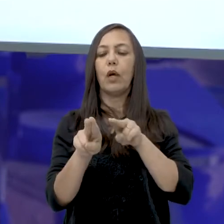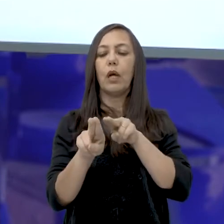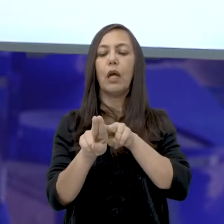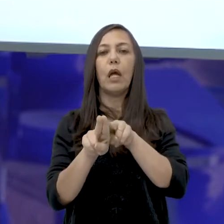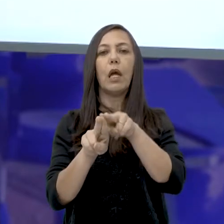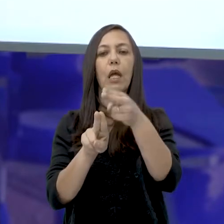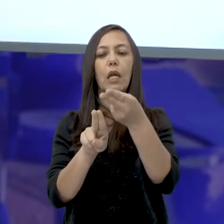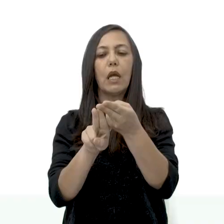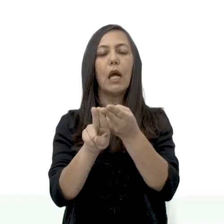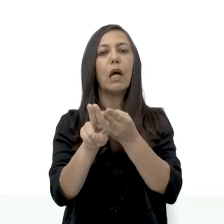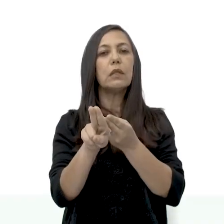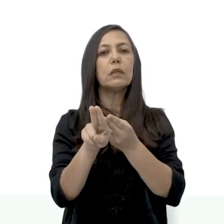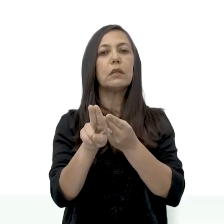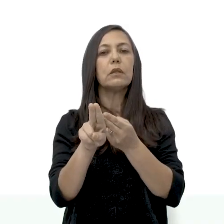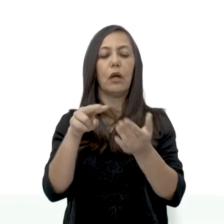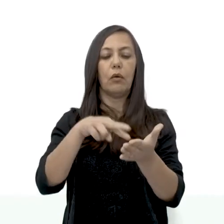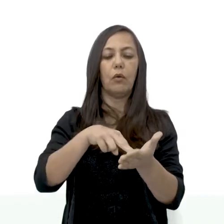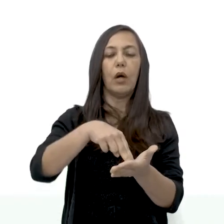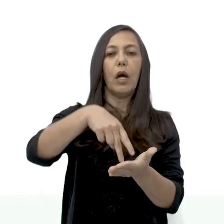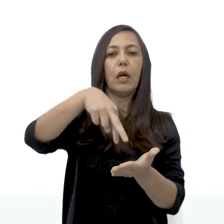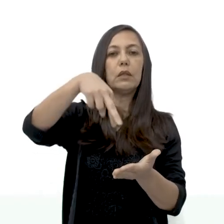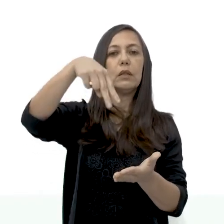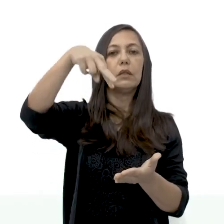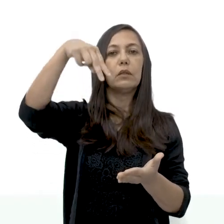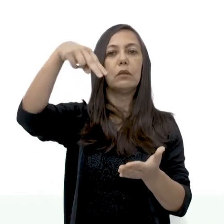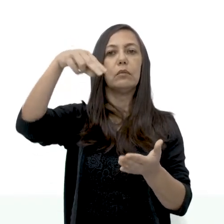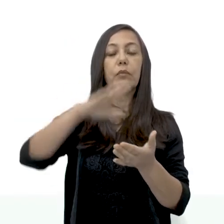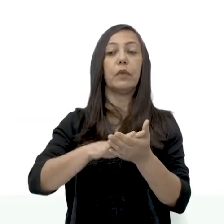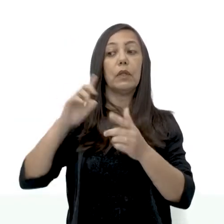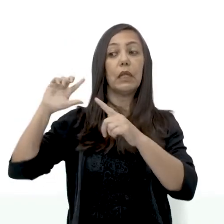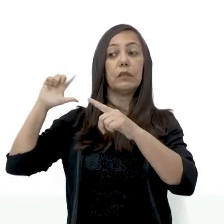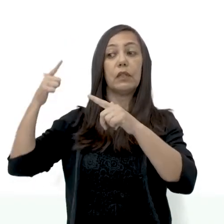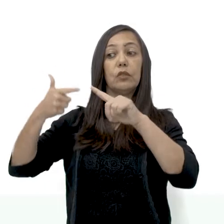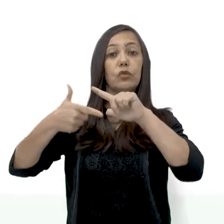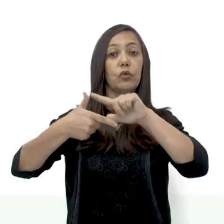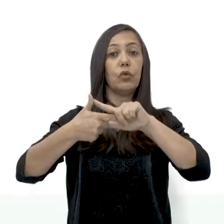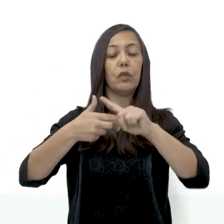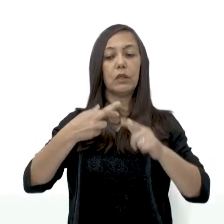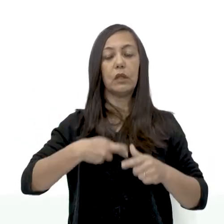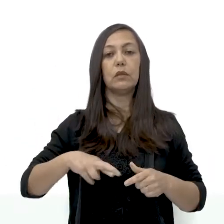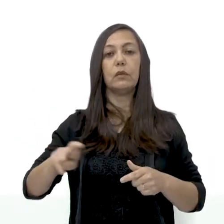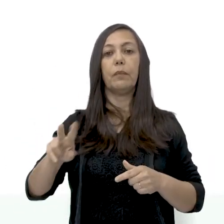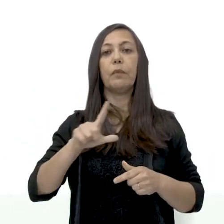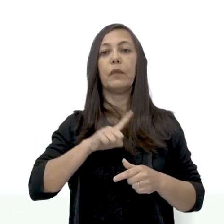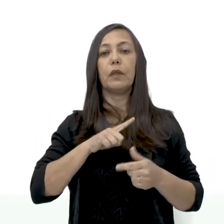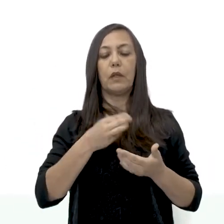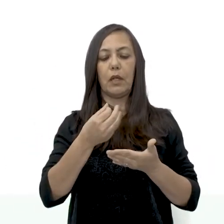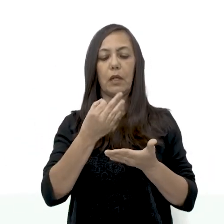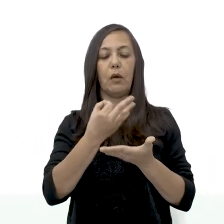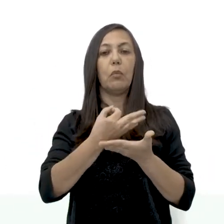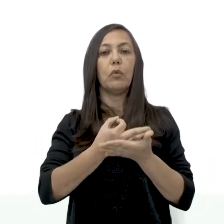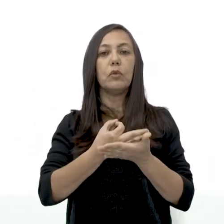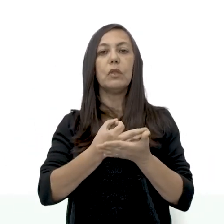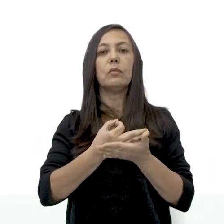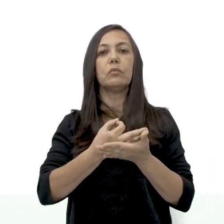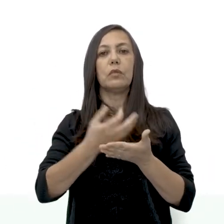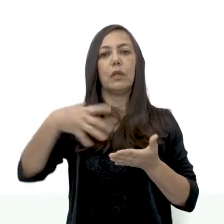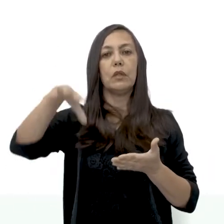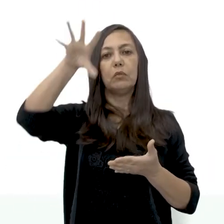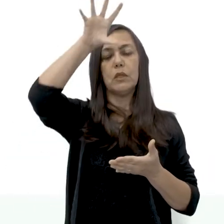passadas e assistir todas elas para poder ter uma noção mais ou menos de como resolver essas questões.